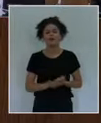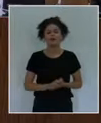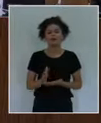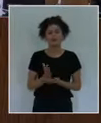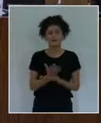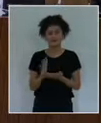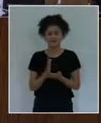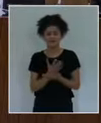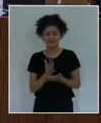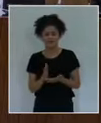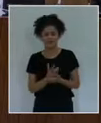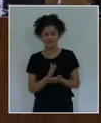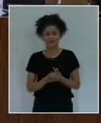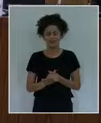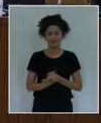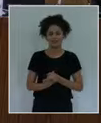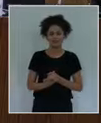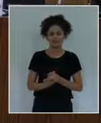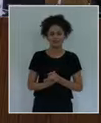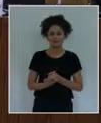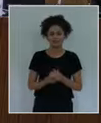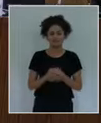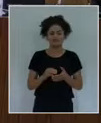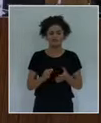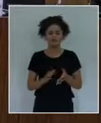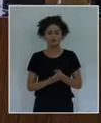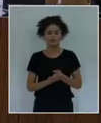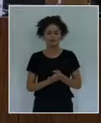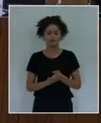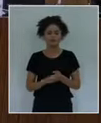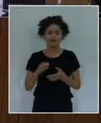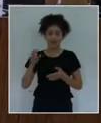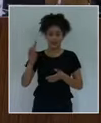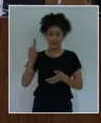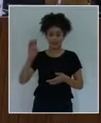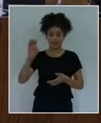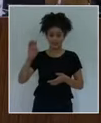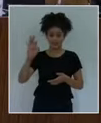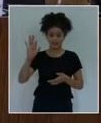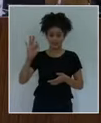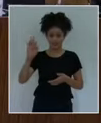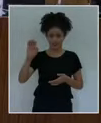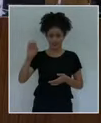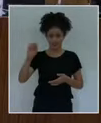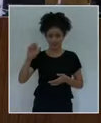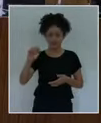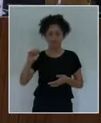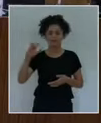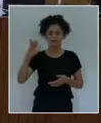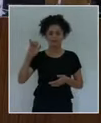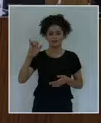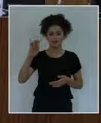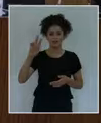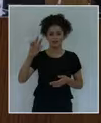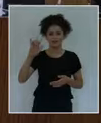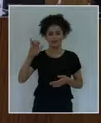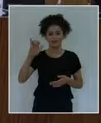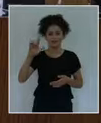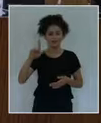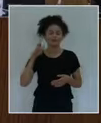por culpa ou o que for, mas quem fica mais à frente é a Defesa Civil, essa responsabilidade, digamos assim, né, dessas tragédias que talvez